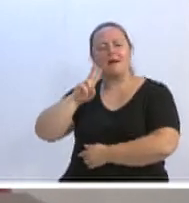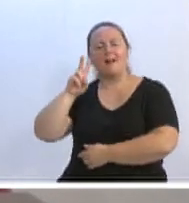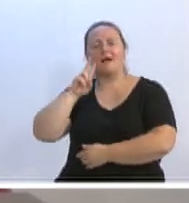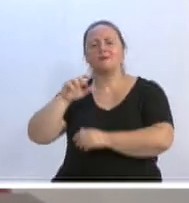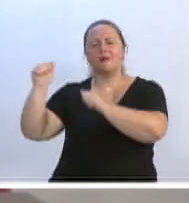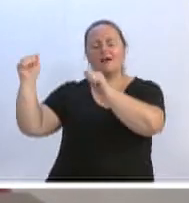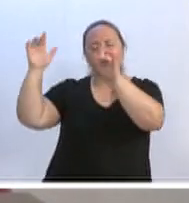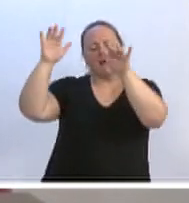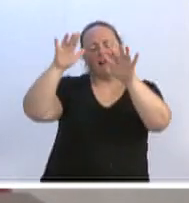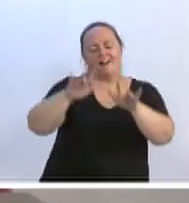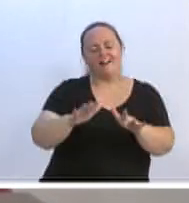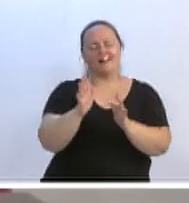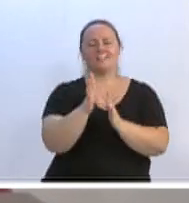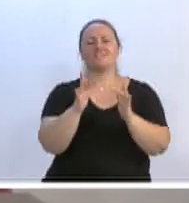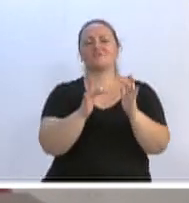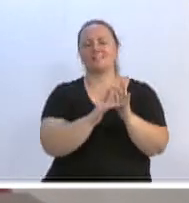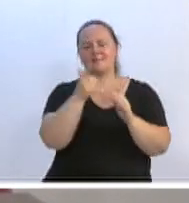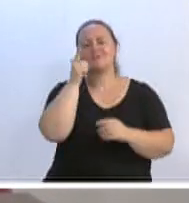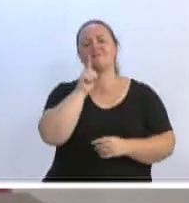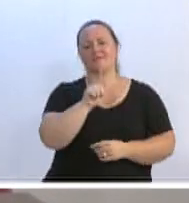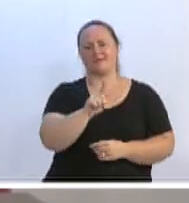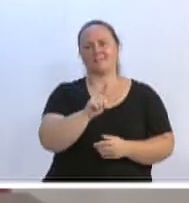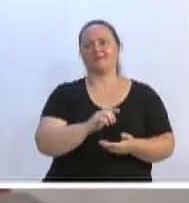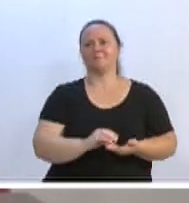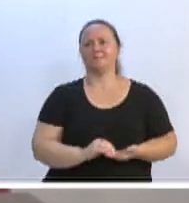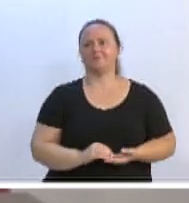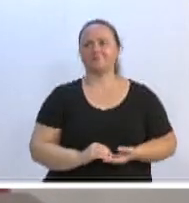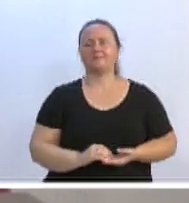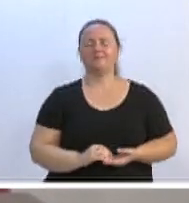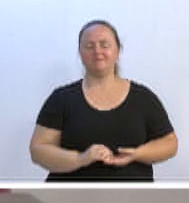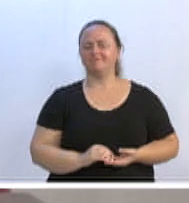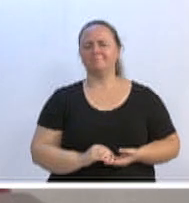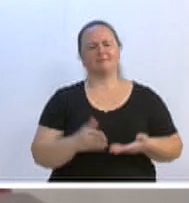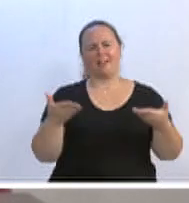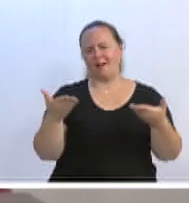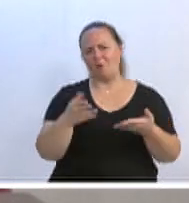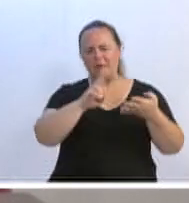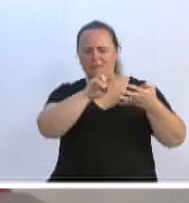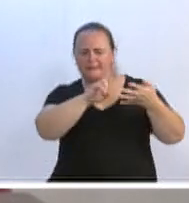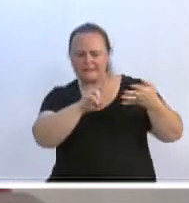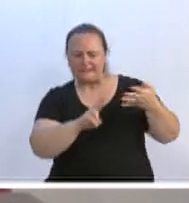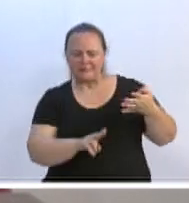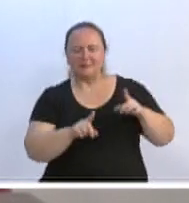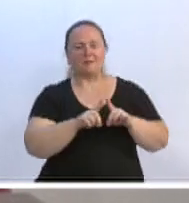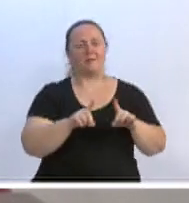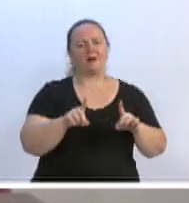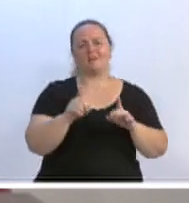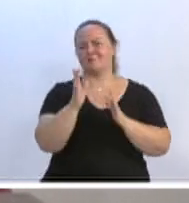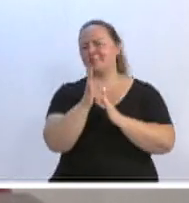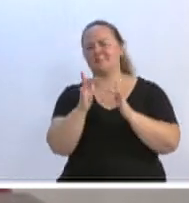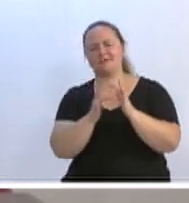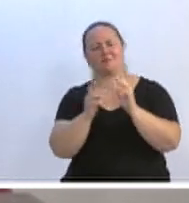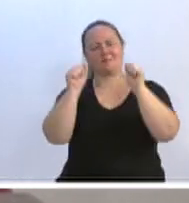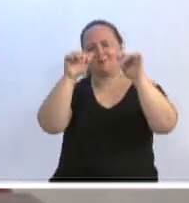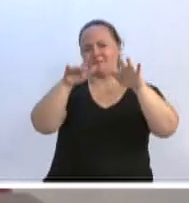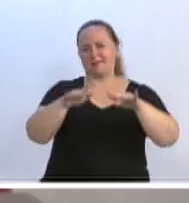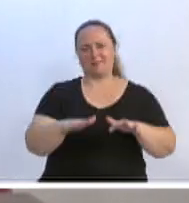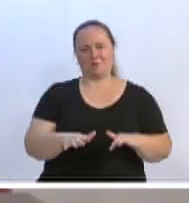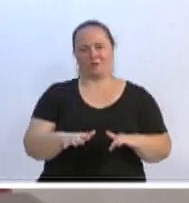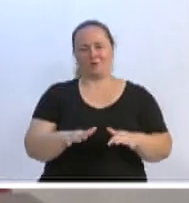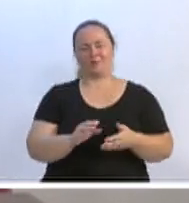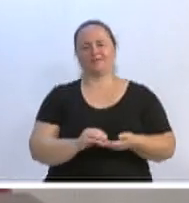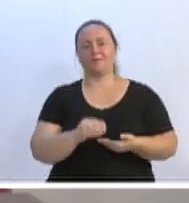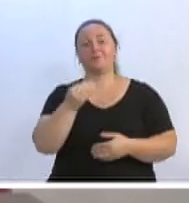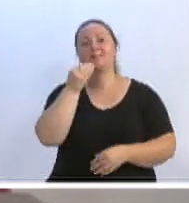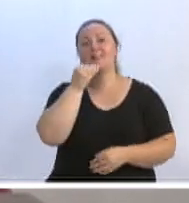Salvador Jesus Cristo. Dispensa aqui, né, mas a A coisa mais gloriosa é podermos